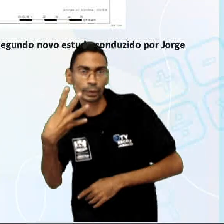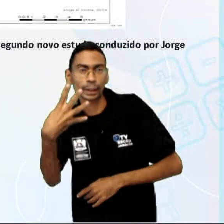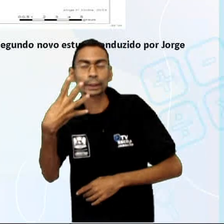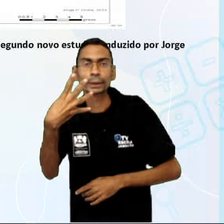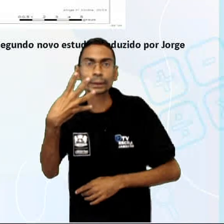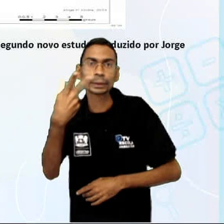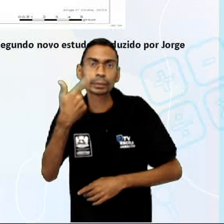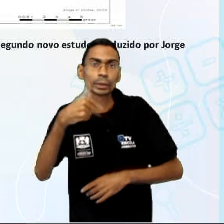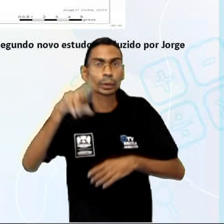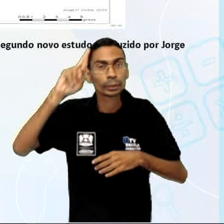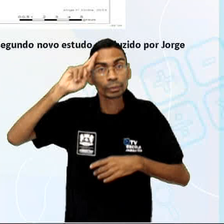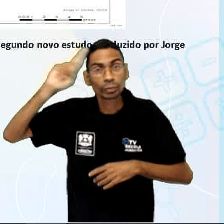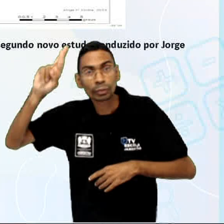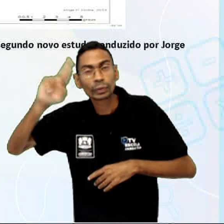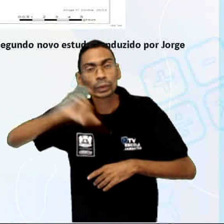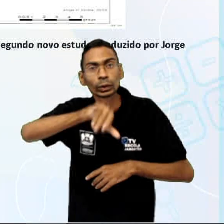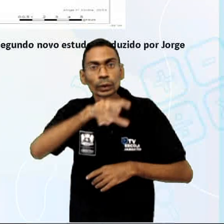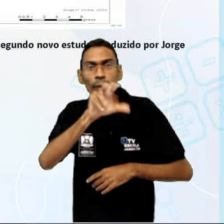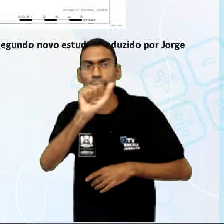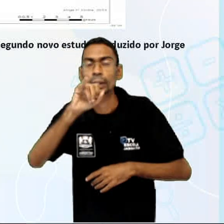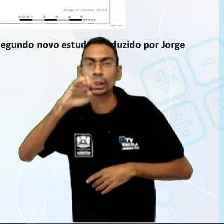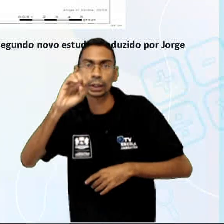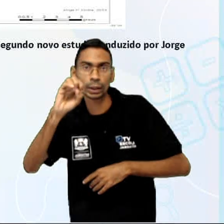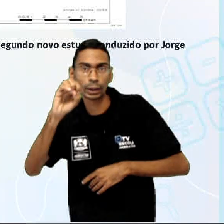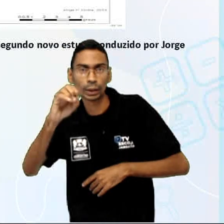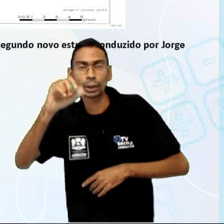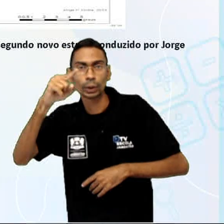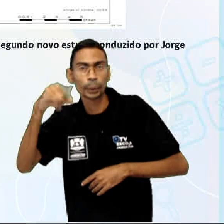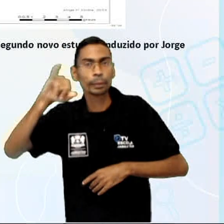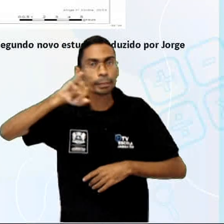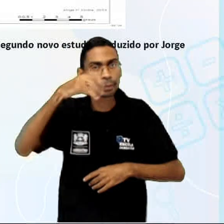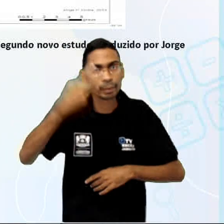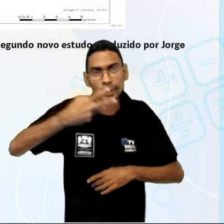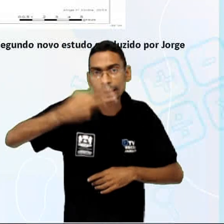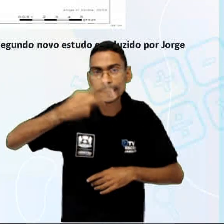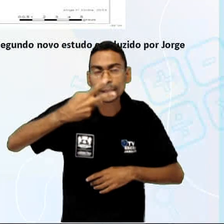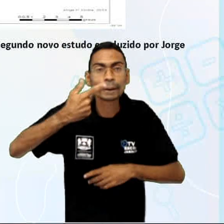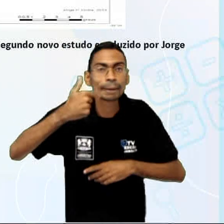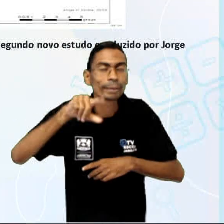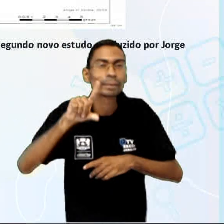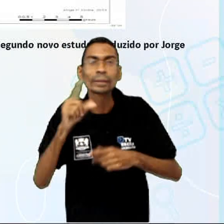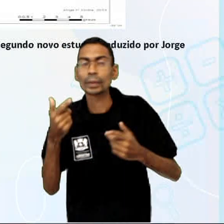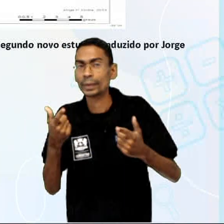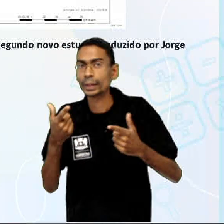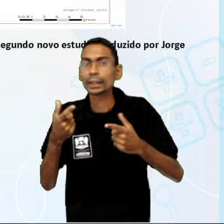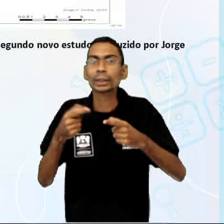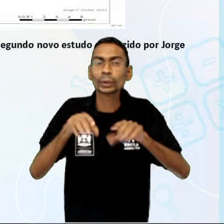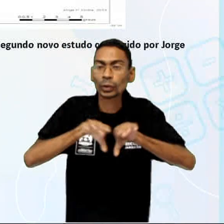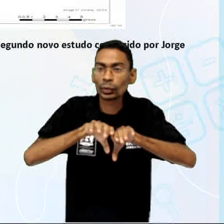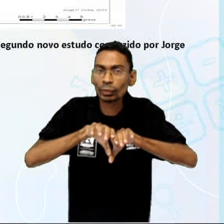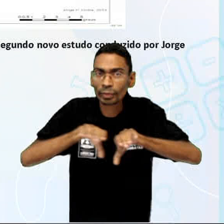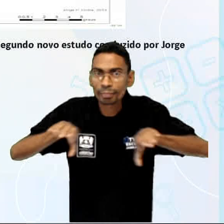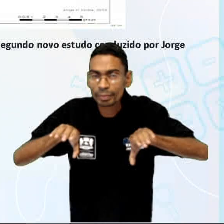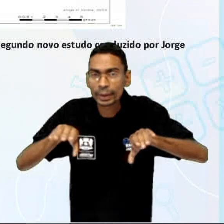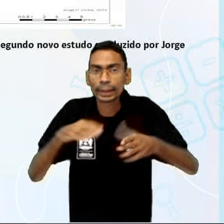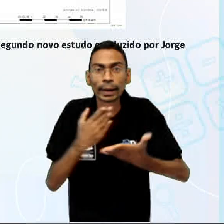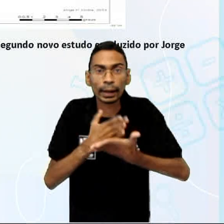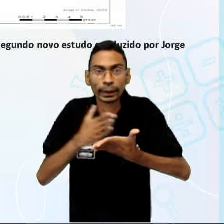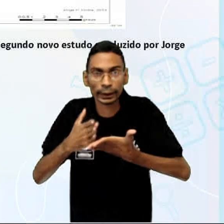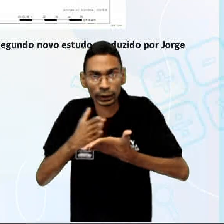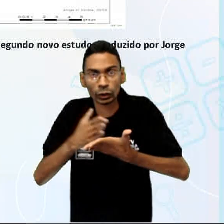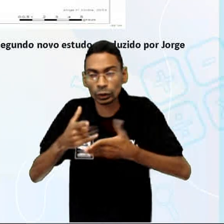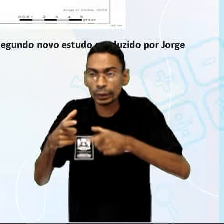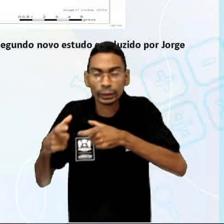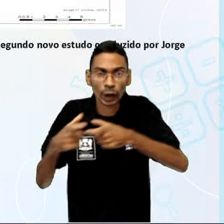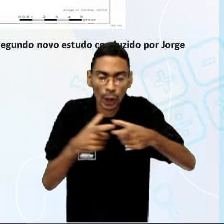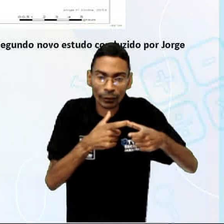João III. Os portugueses decidiram dividir o território brasileiro em 15 faixas de